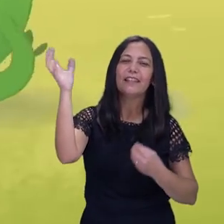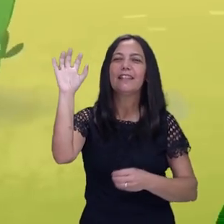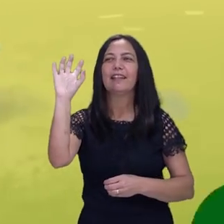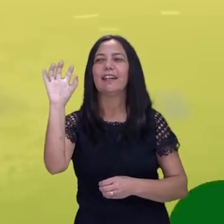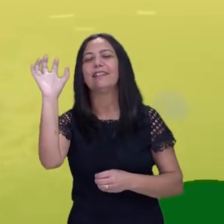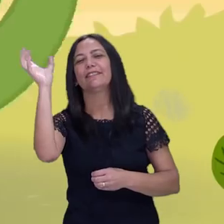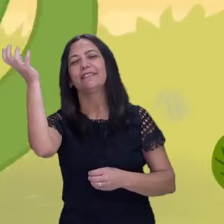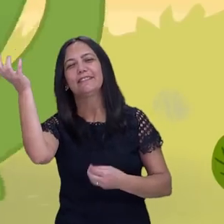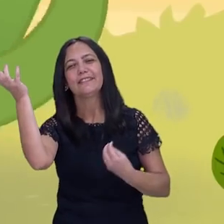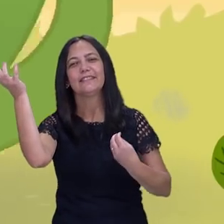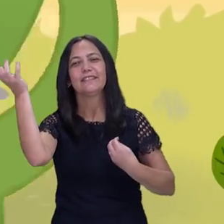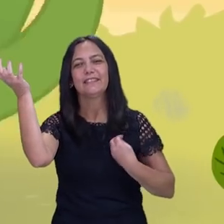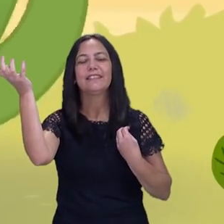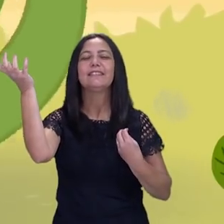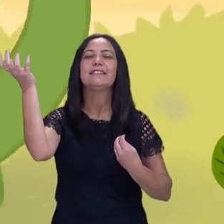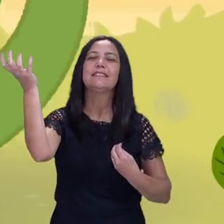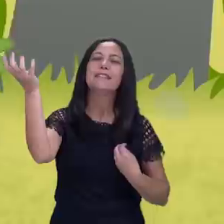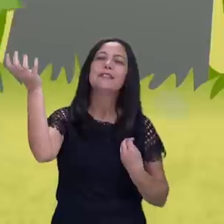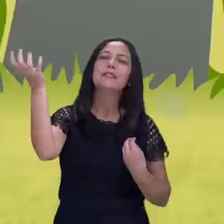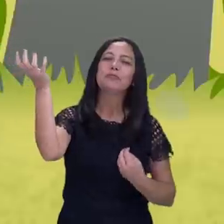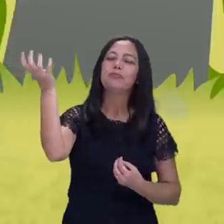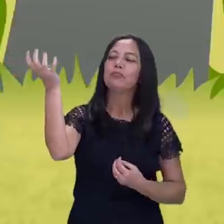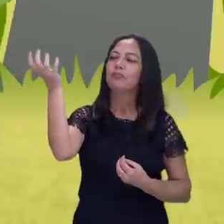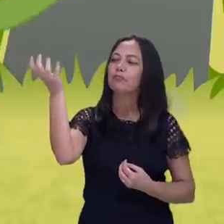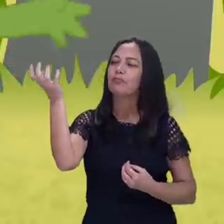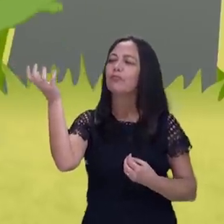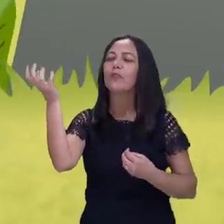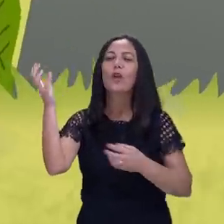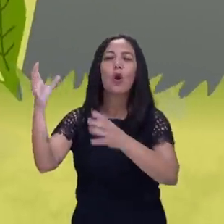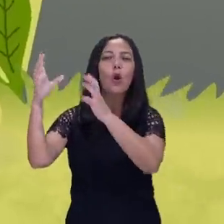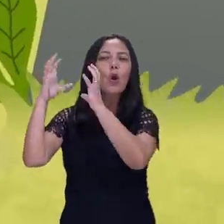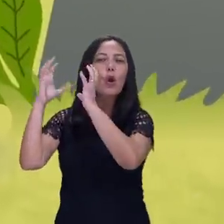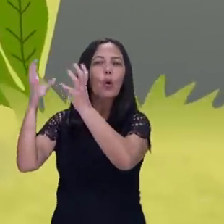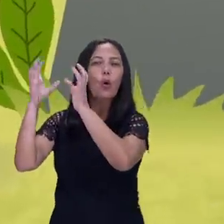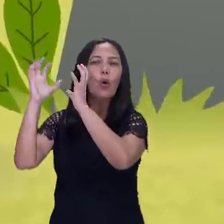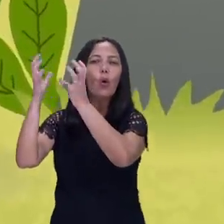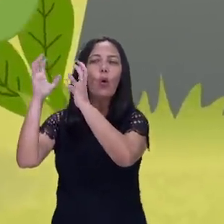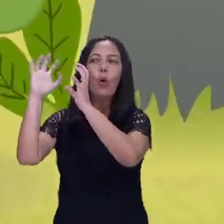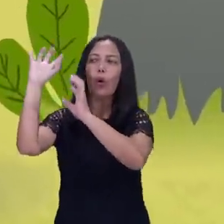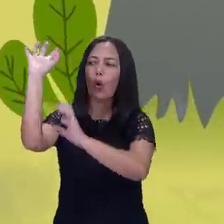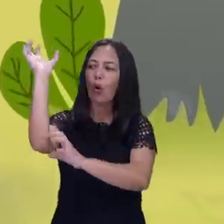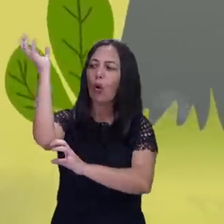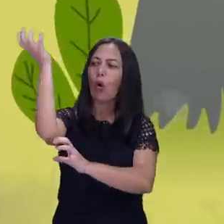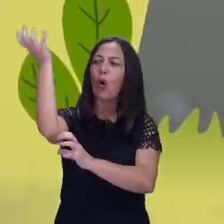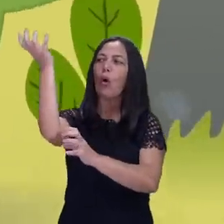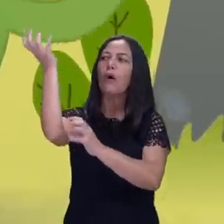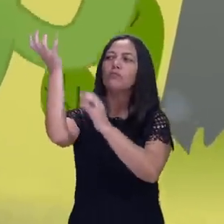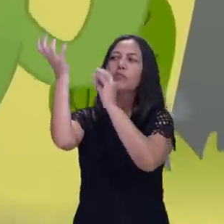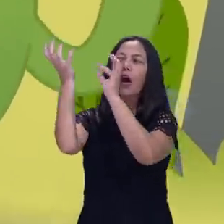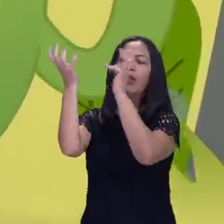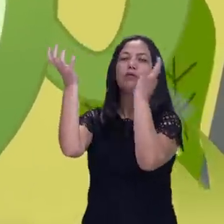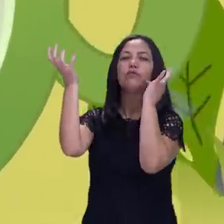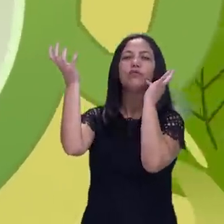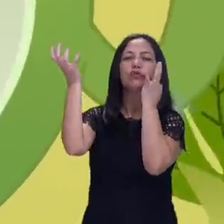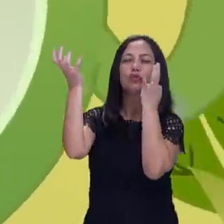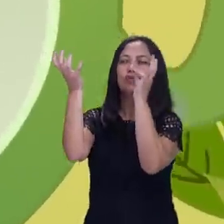Árvore da vida, a árvore. O coqueiro enche. deixa a fruta